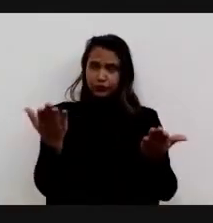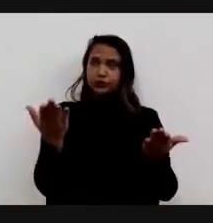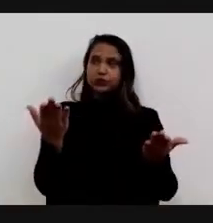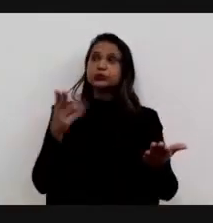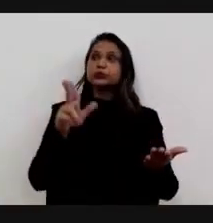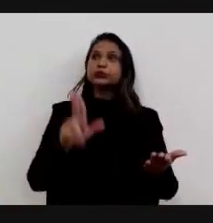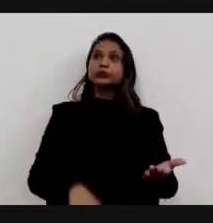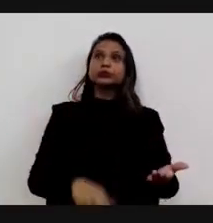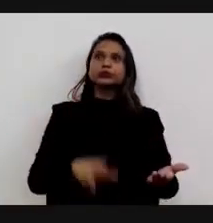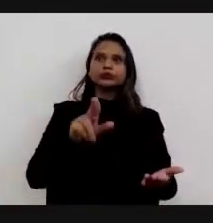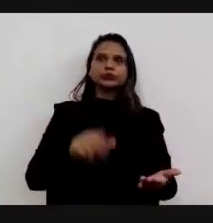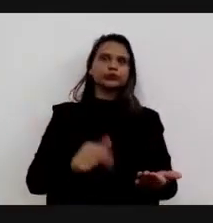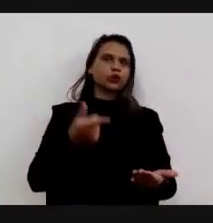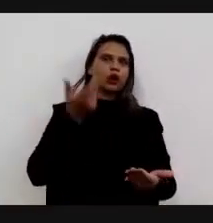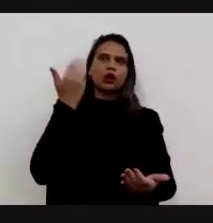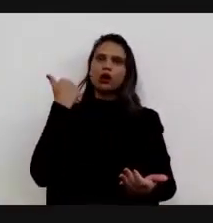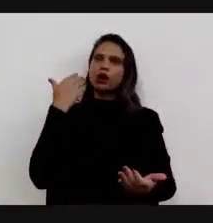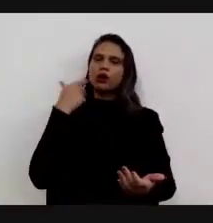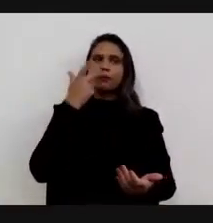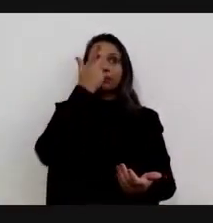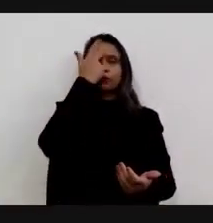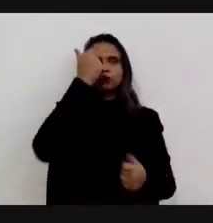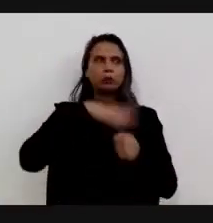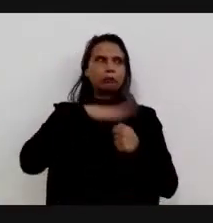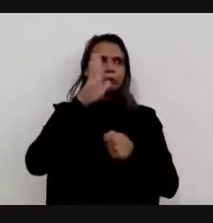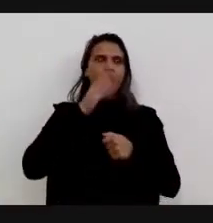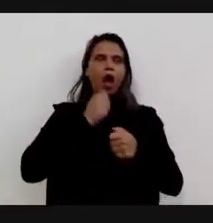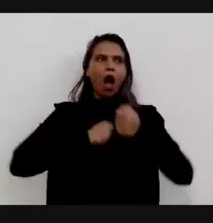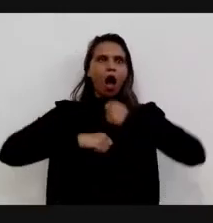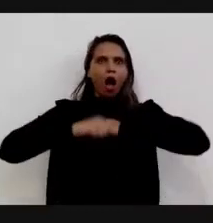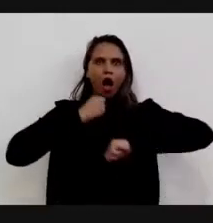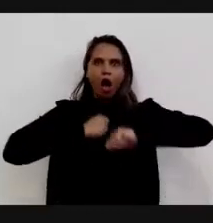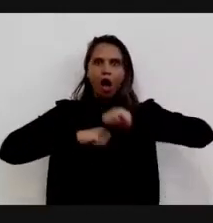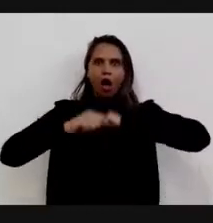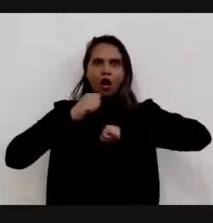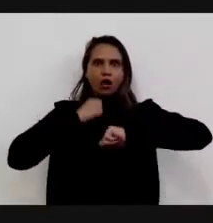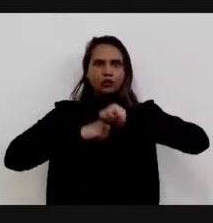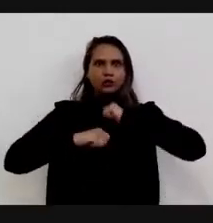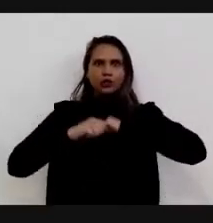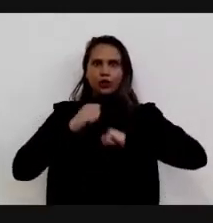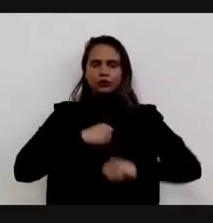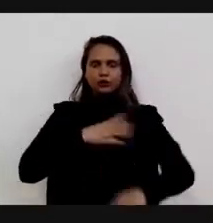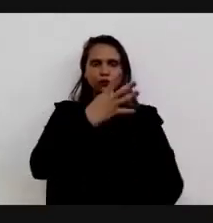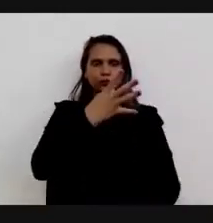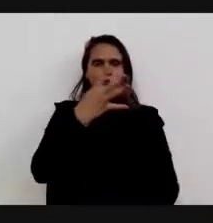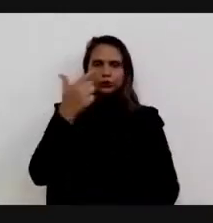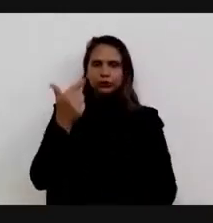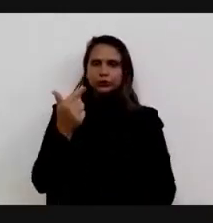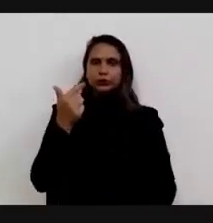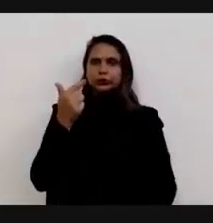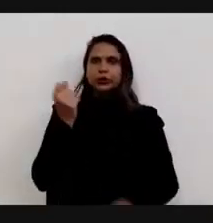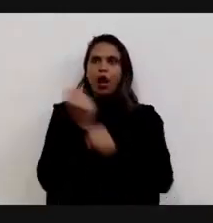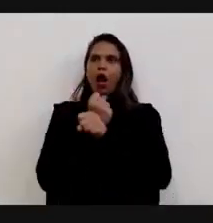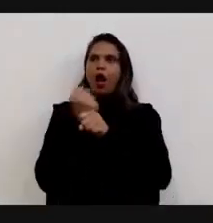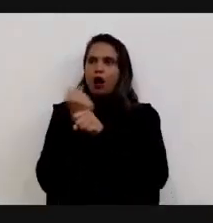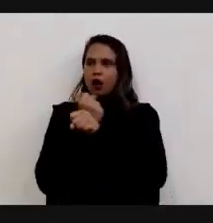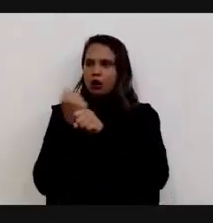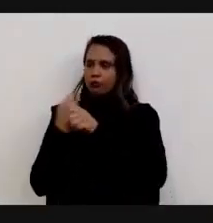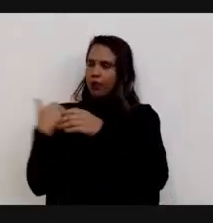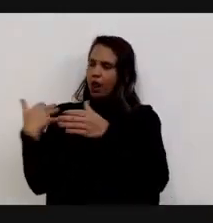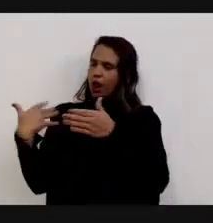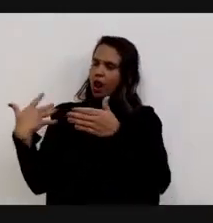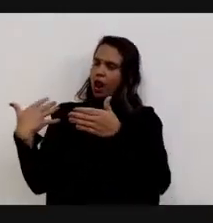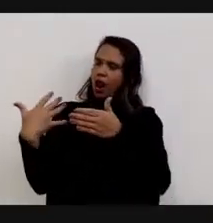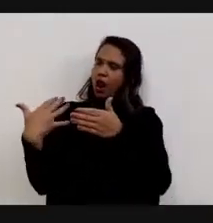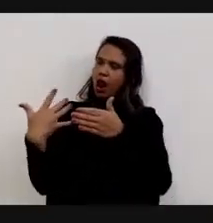interagi com tantas pessoas ansiosas em todos os meus 42 anos de serviço público. Eu tenho 42